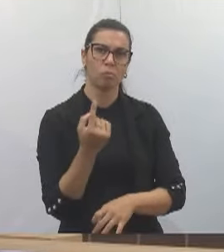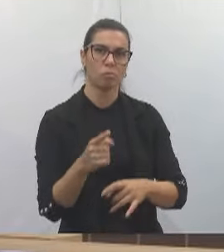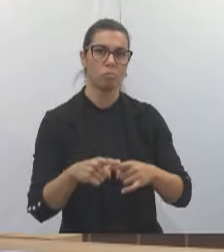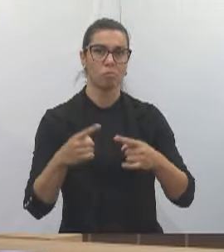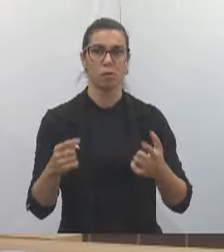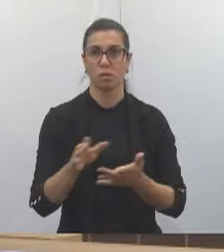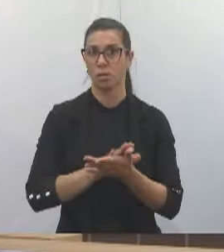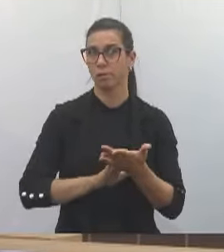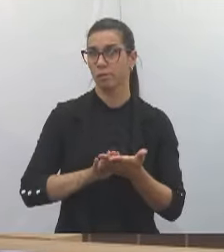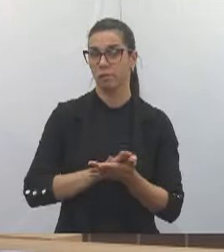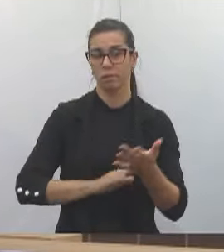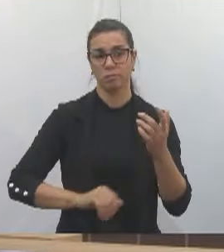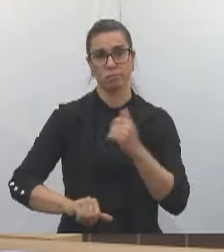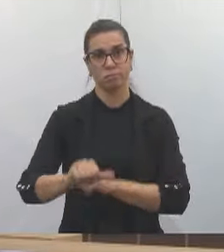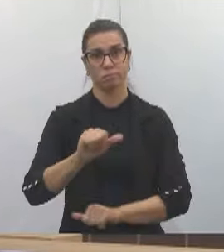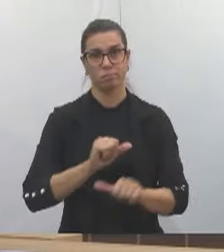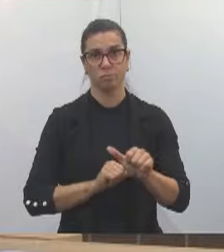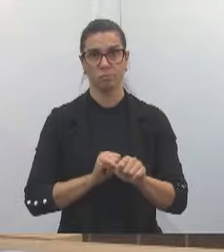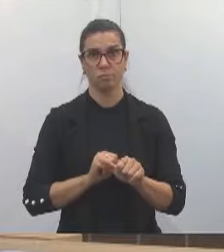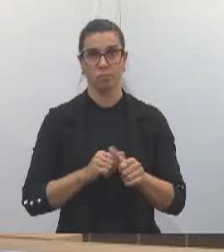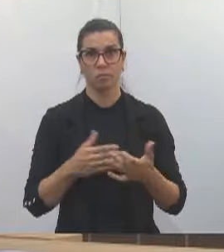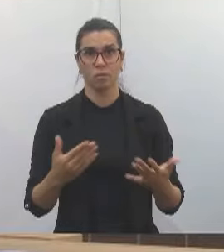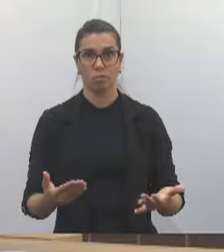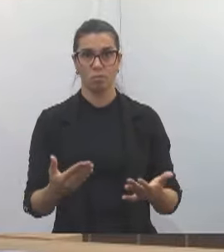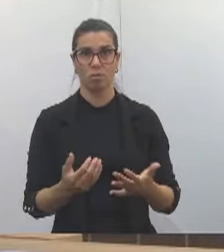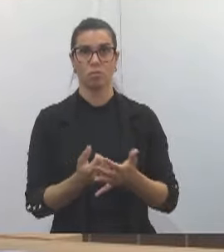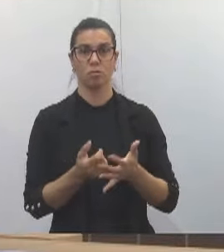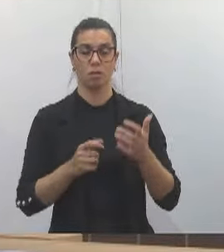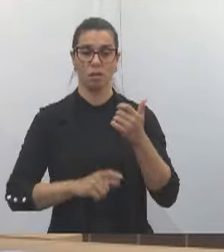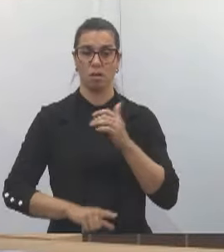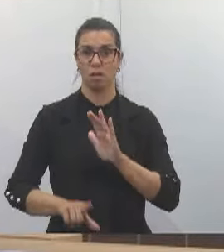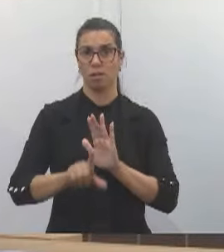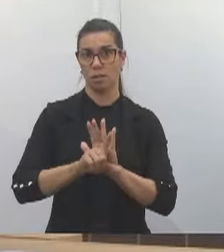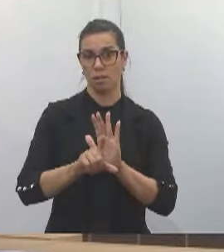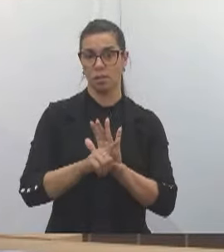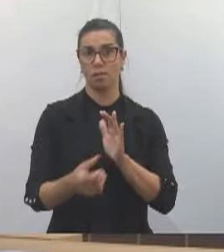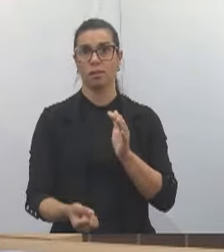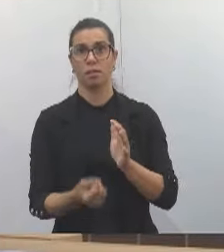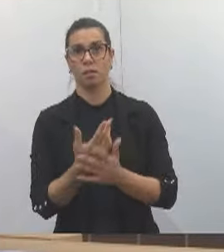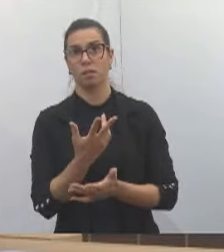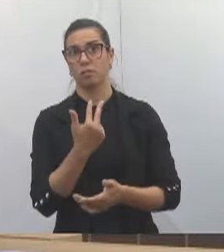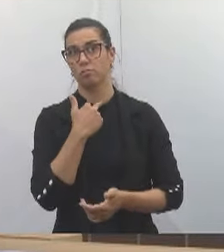faz. A hora que quer fazer através de uma legislação, aí não pode.